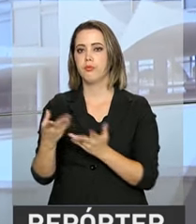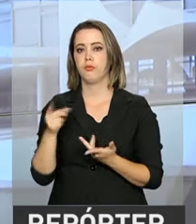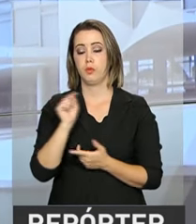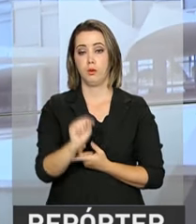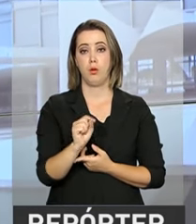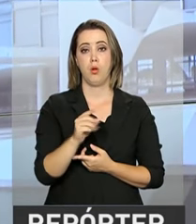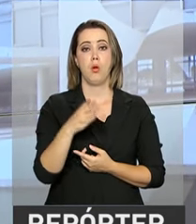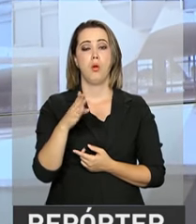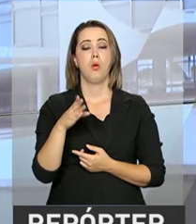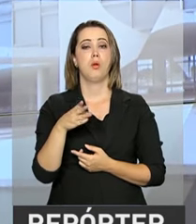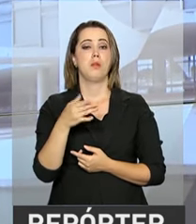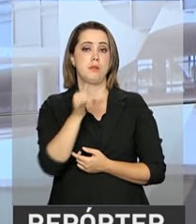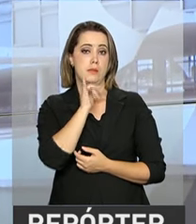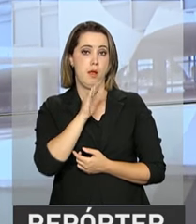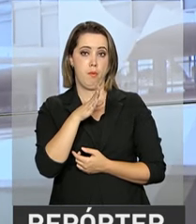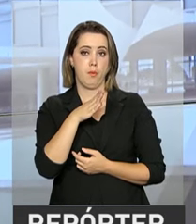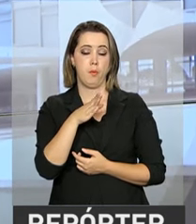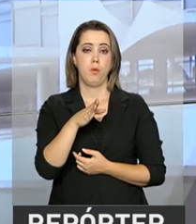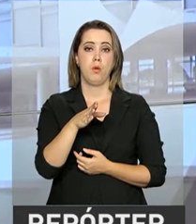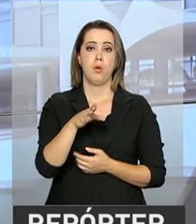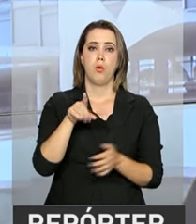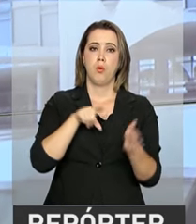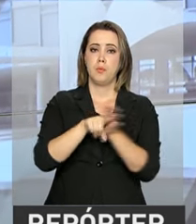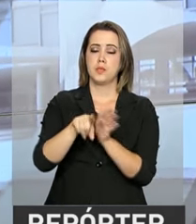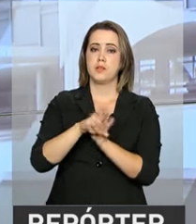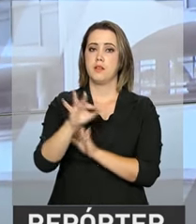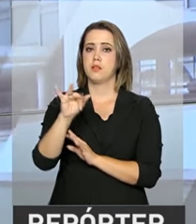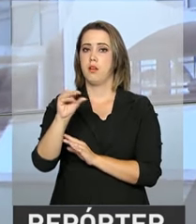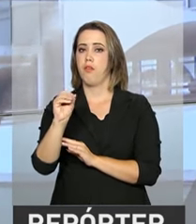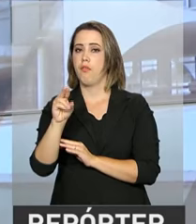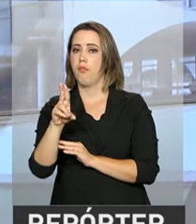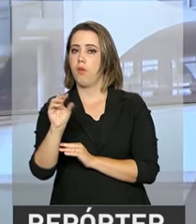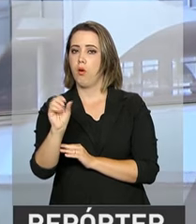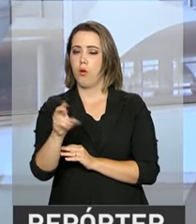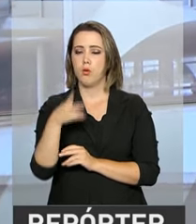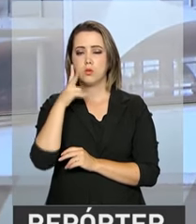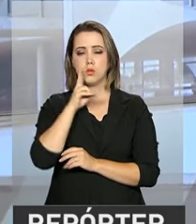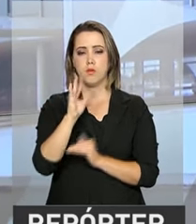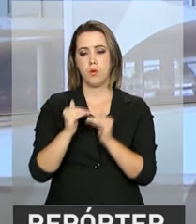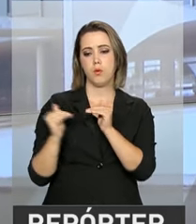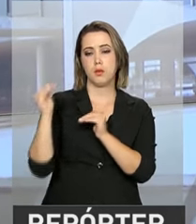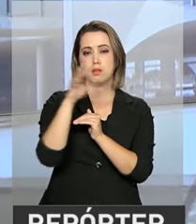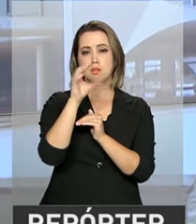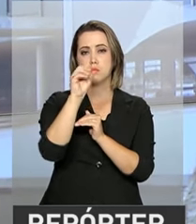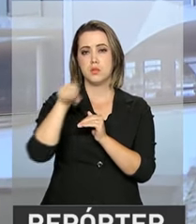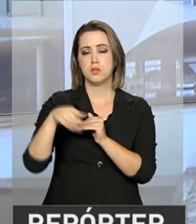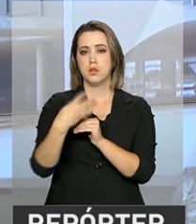Boletim Focus, por exemplo, divulgado esta semana pelo Banco Central, prevê um crescimento da economia de